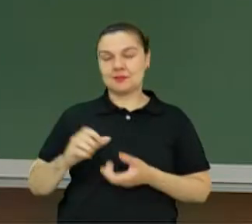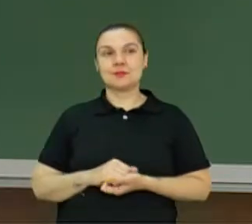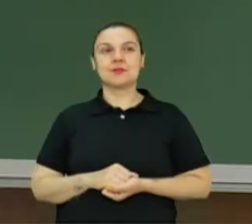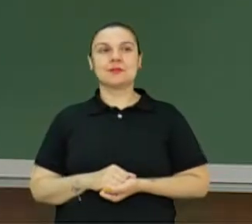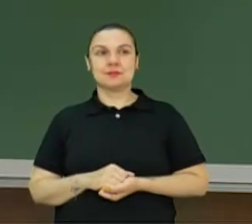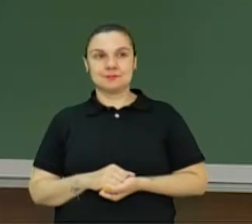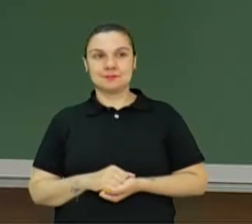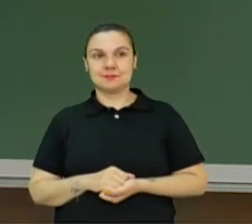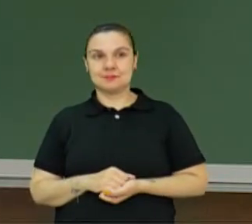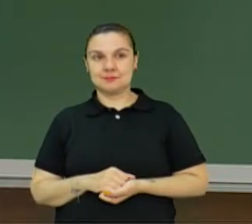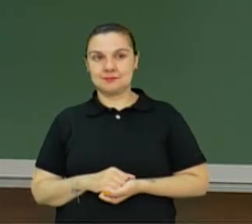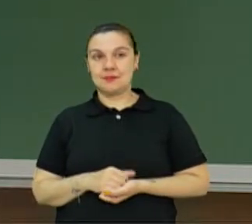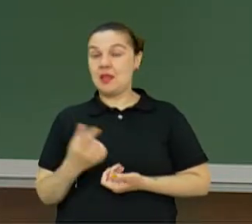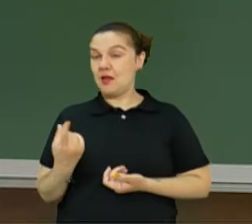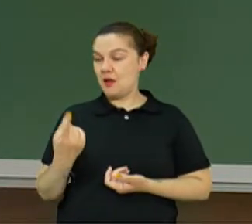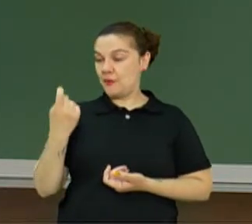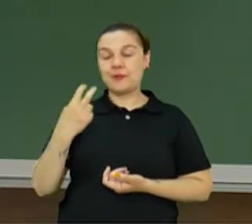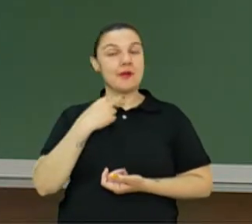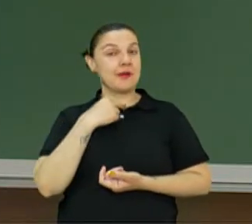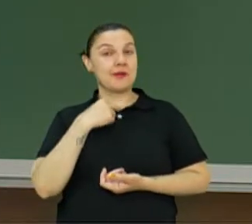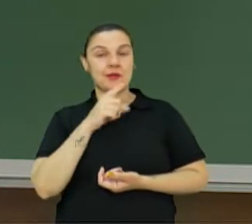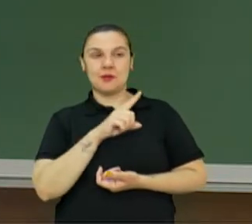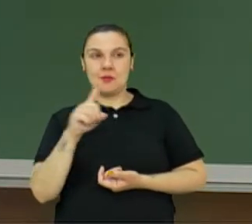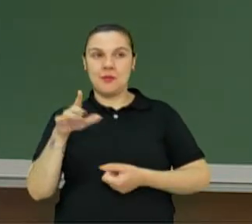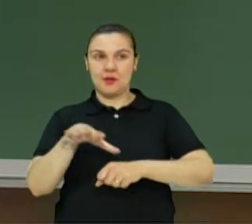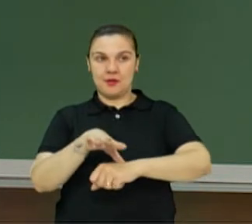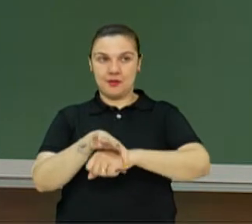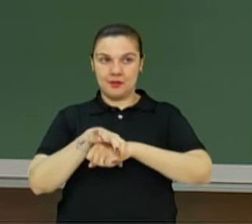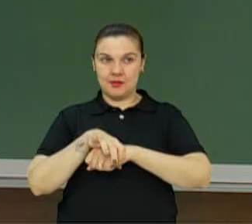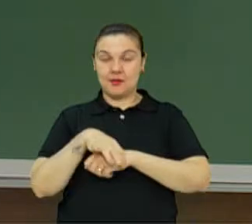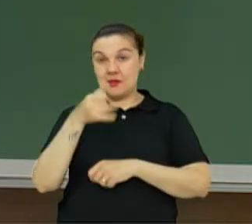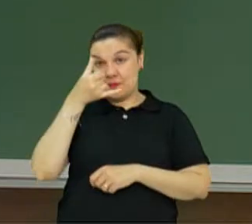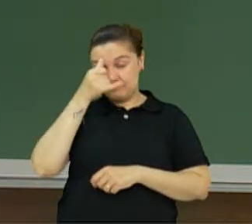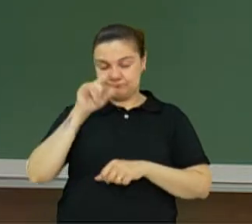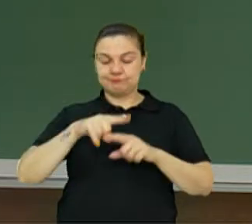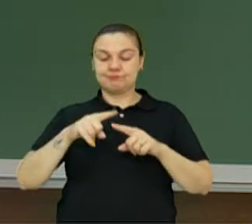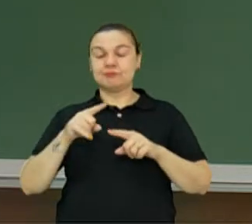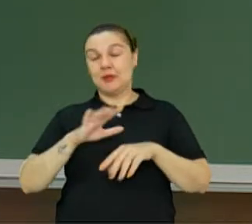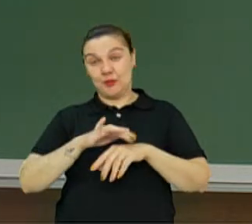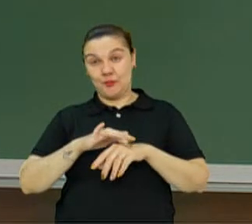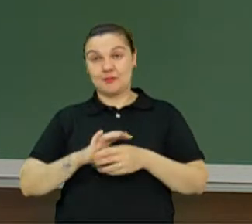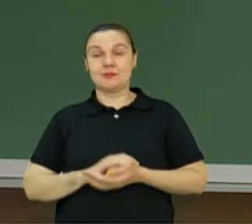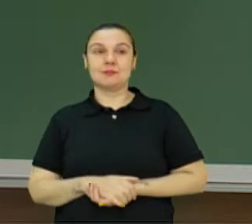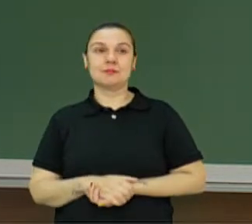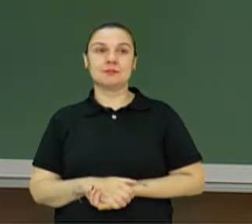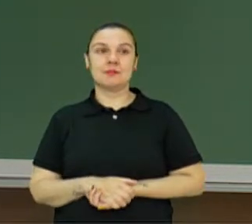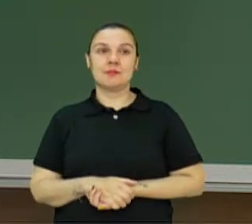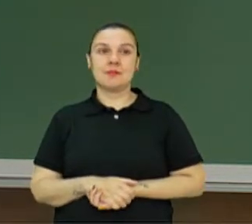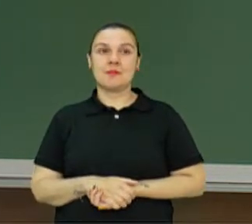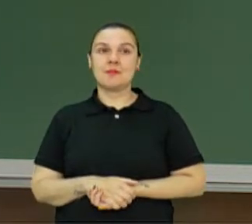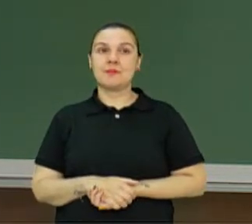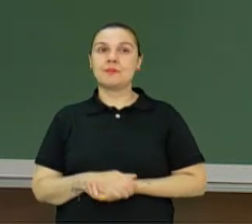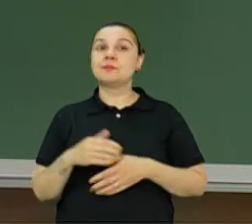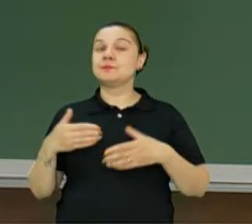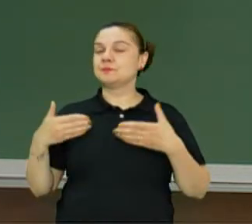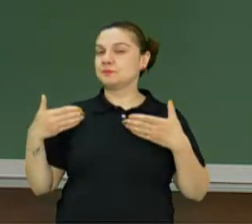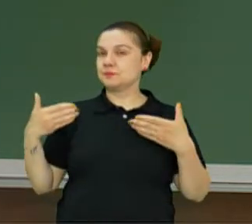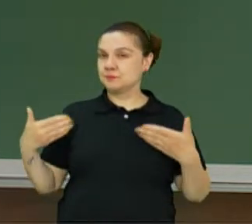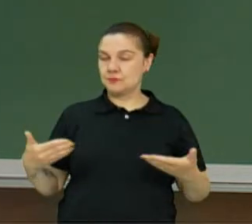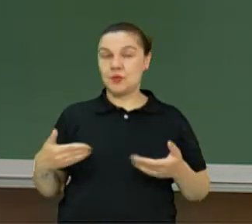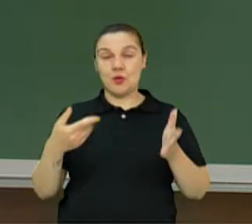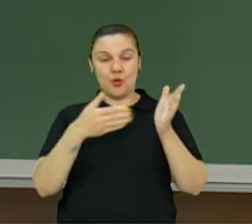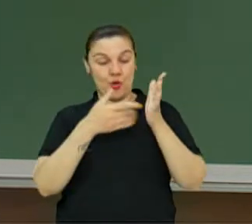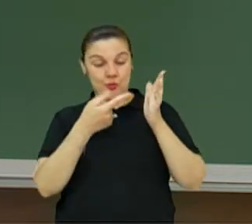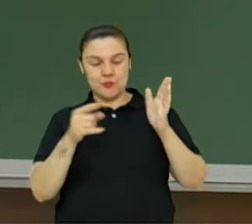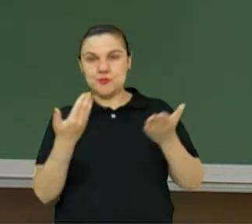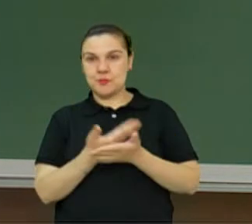a alternativa D, a única que não garante a proteção contra essas doenças. Mais um exercício, o